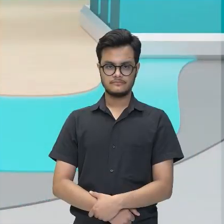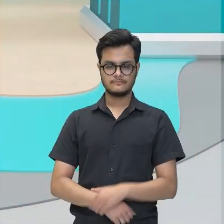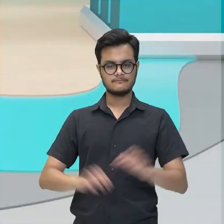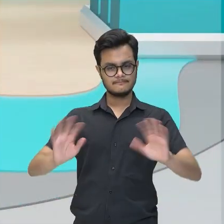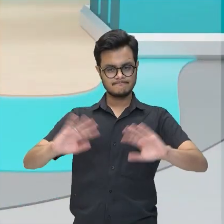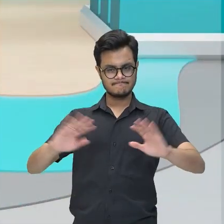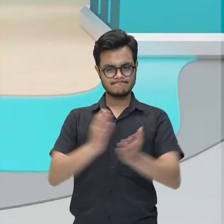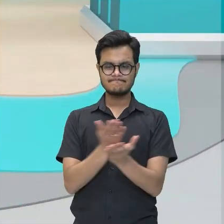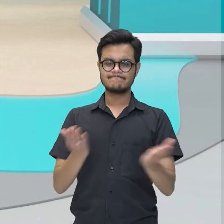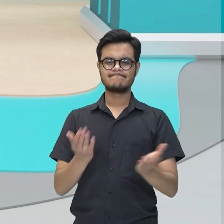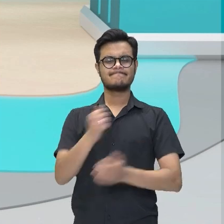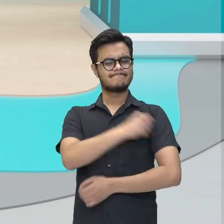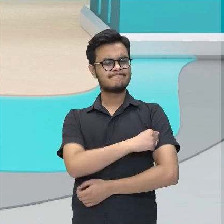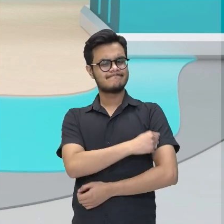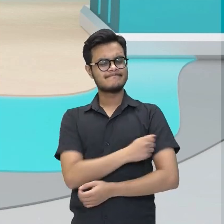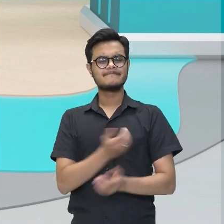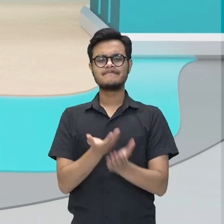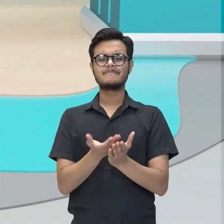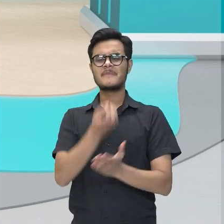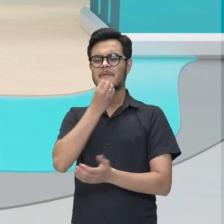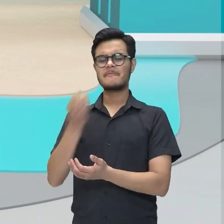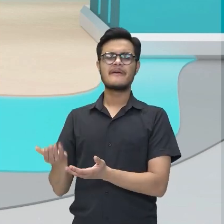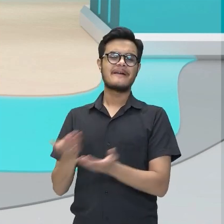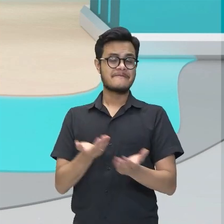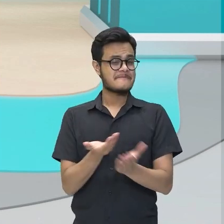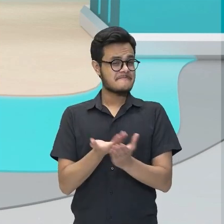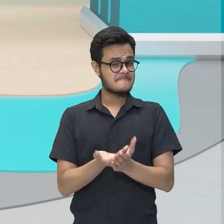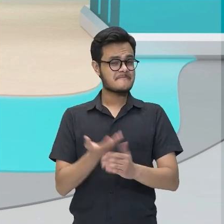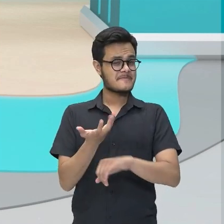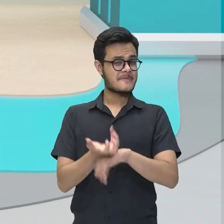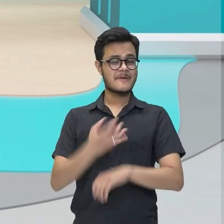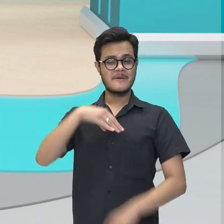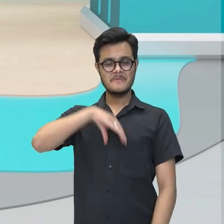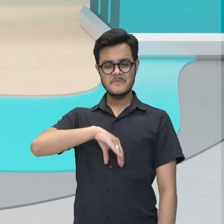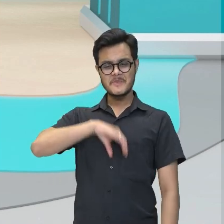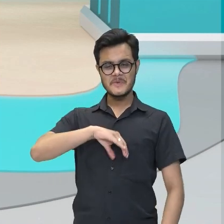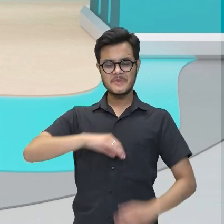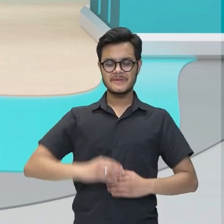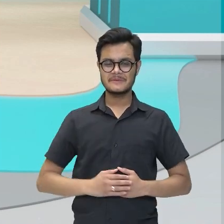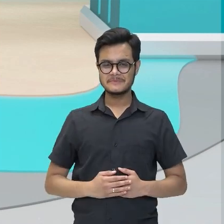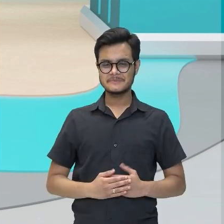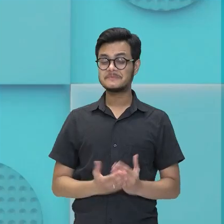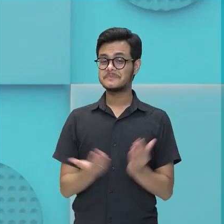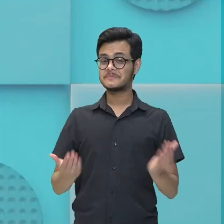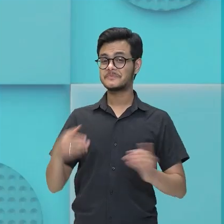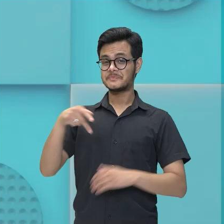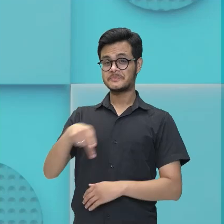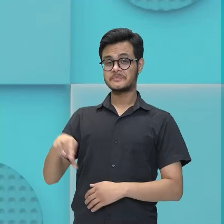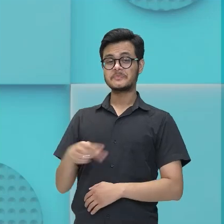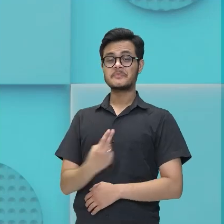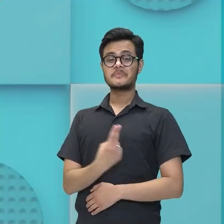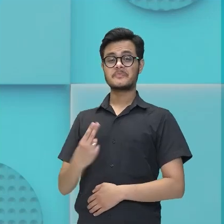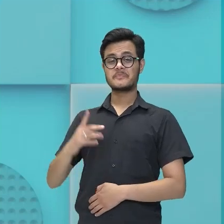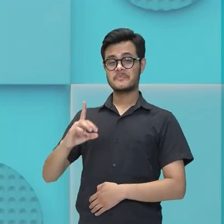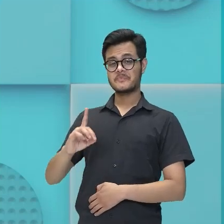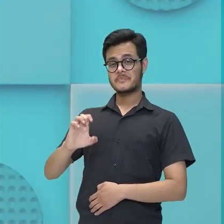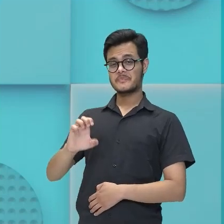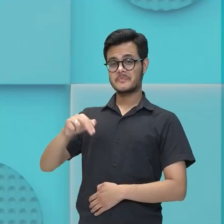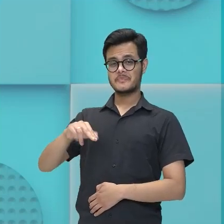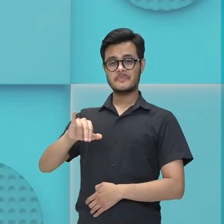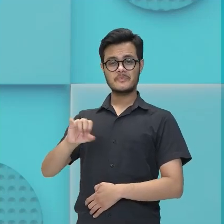Olá, turmas! Bem-vindos a mais uma aula de língua portuguesa. Sou o professor Denilson e